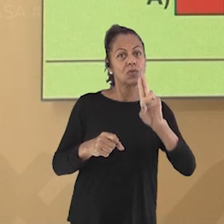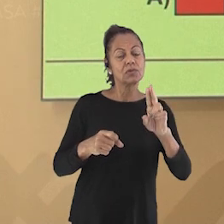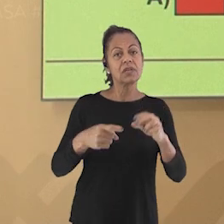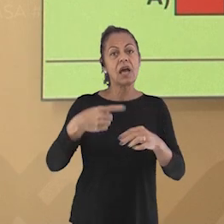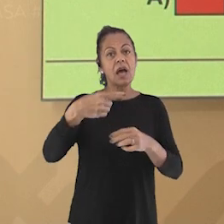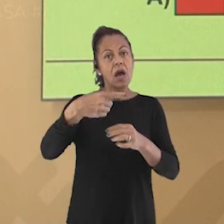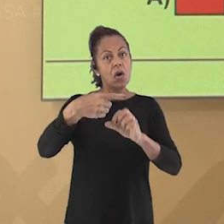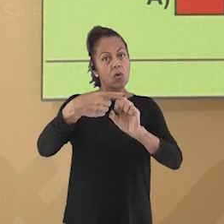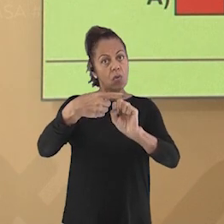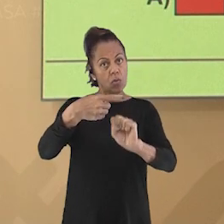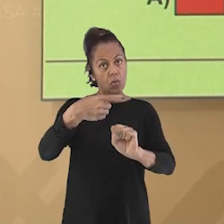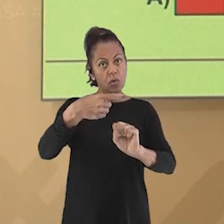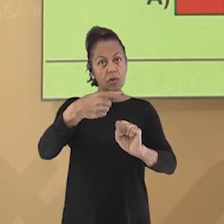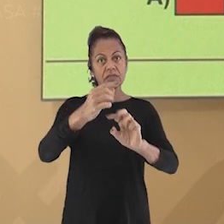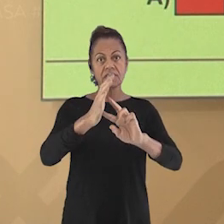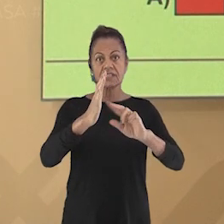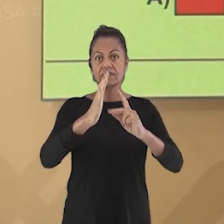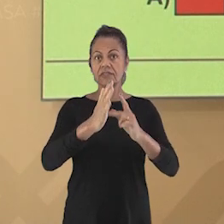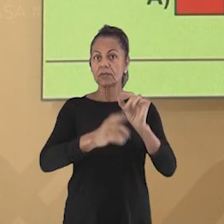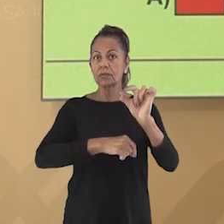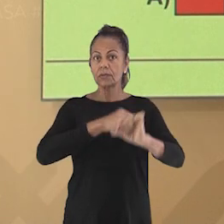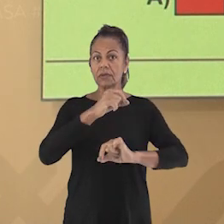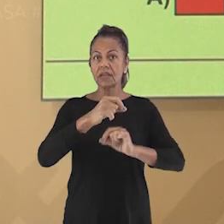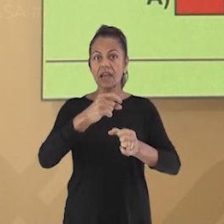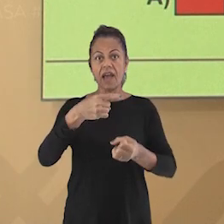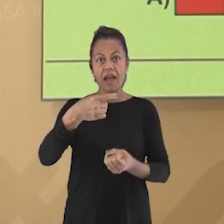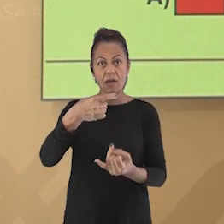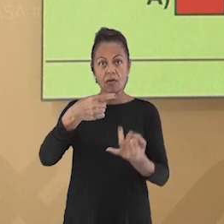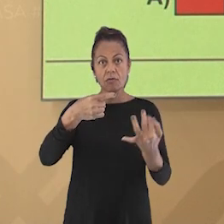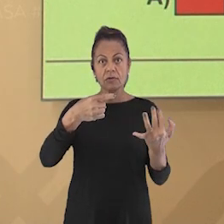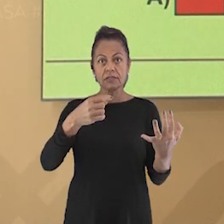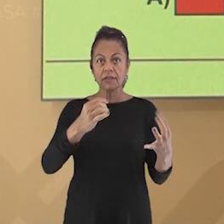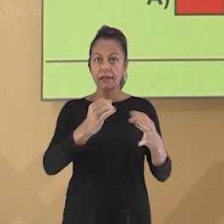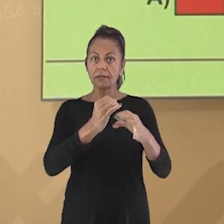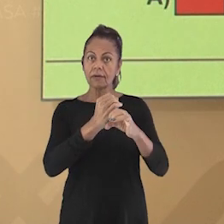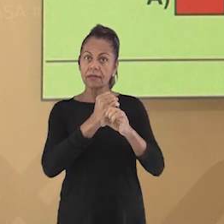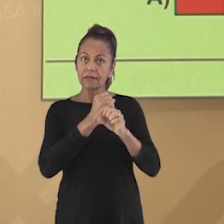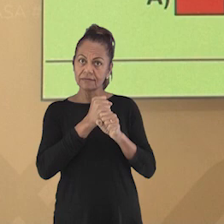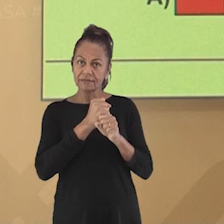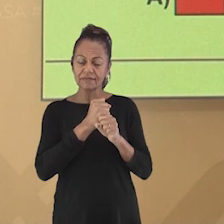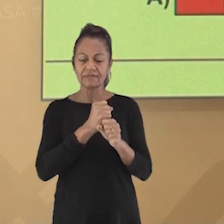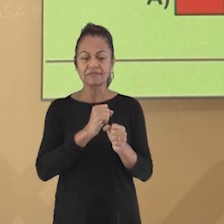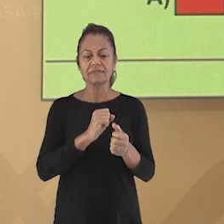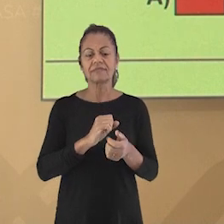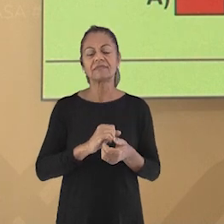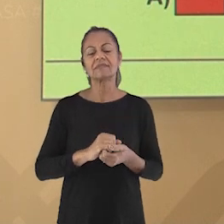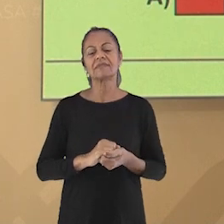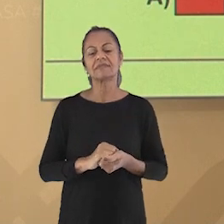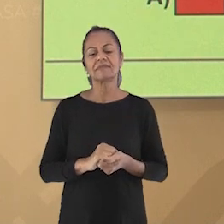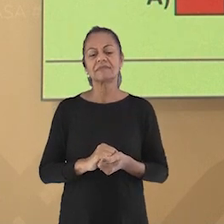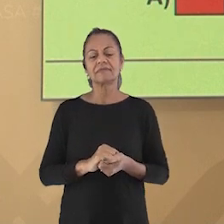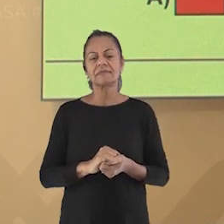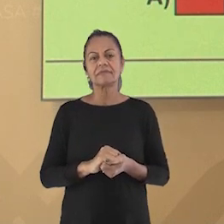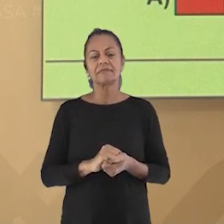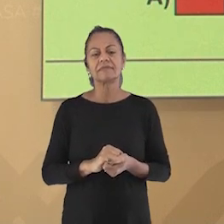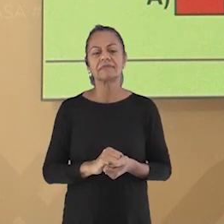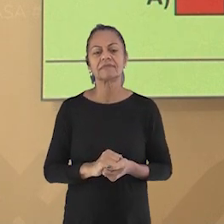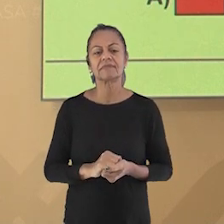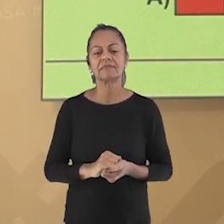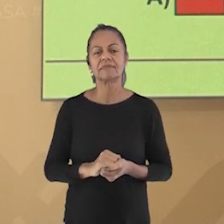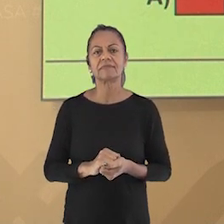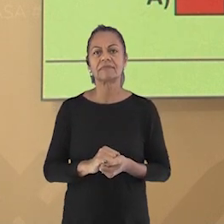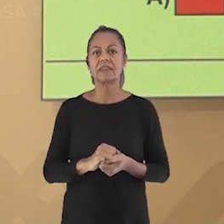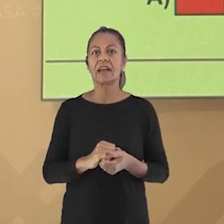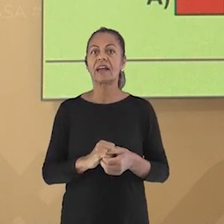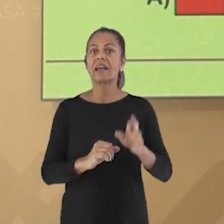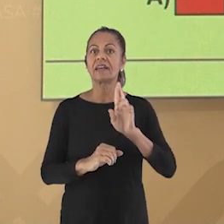o todo, a quantidade total de quadradinhos que nós temos aqui na nossa barra. E a alternativa